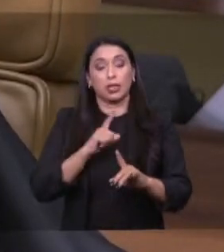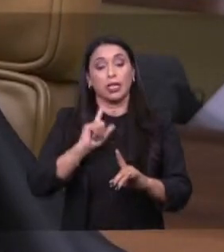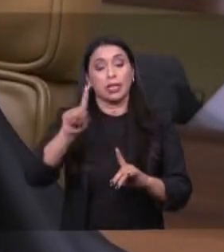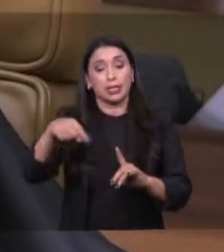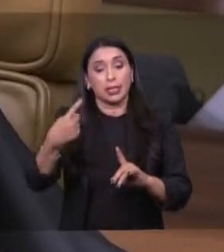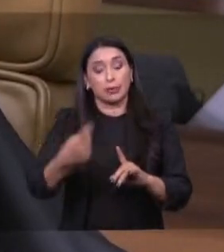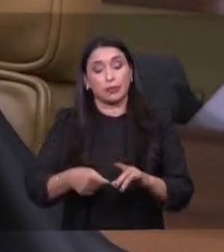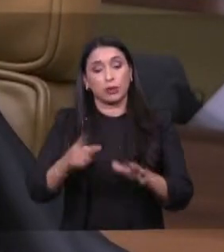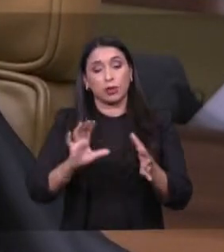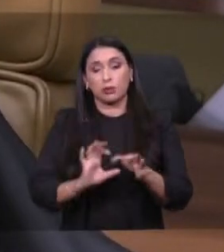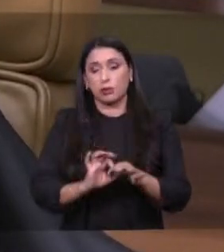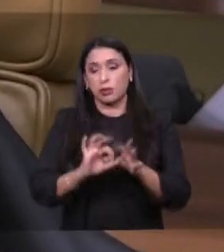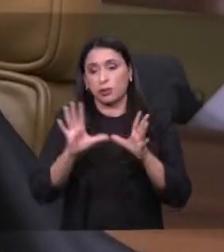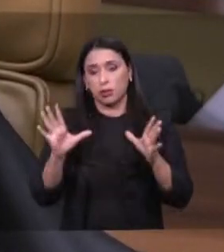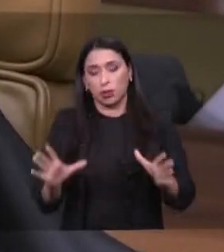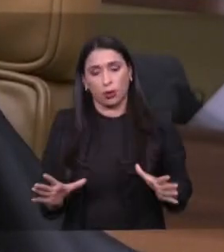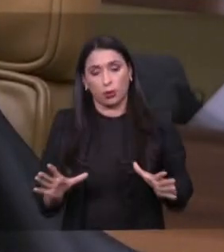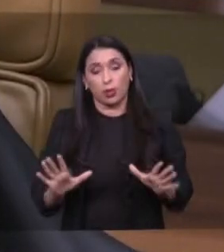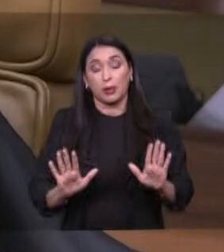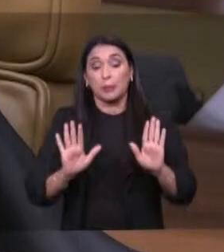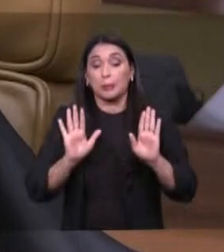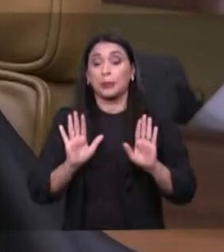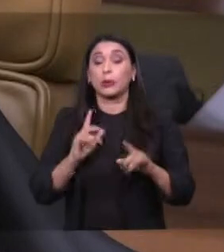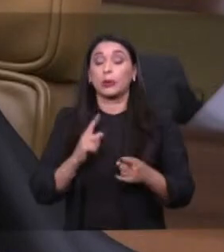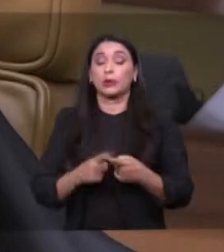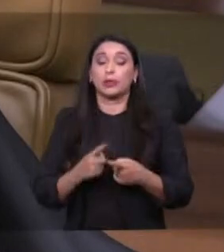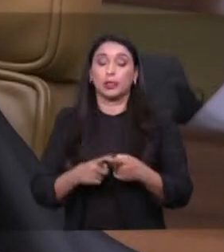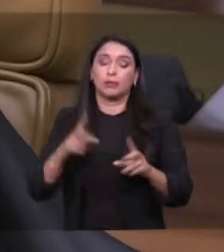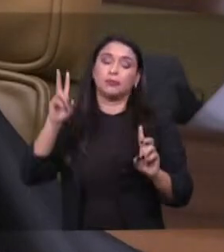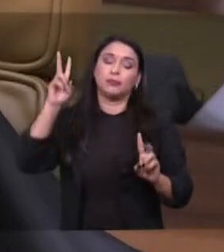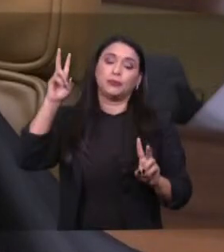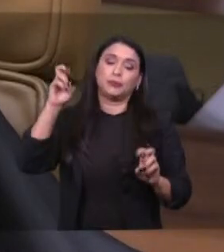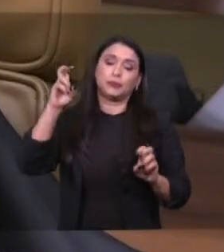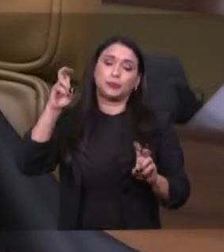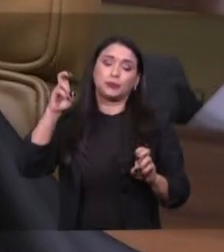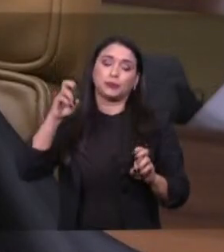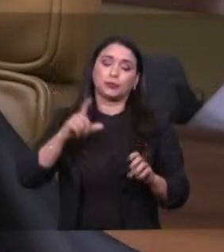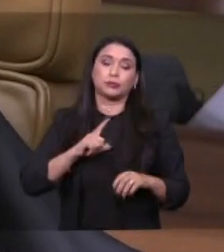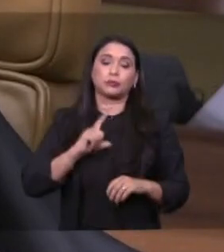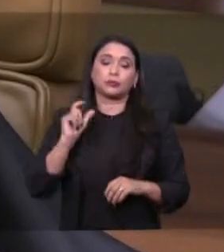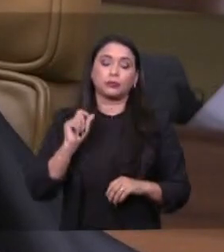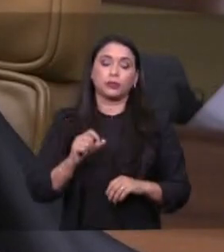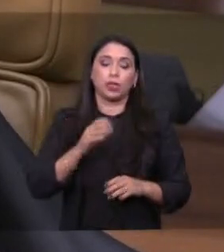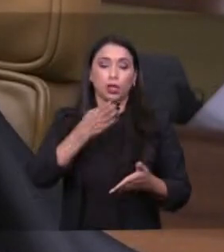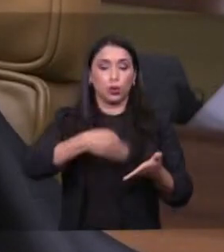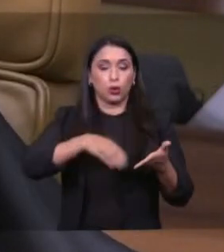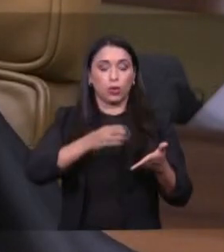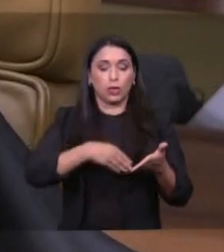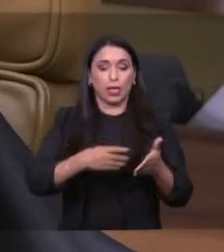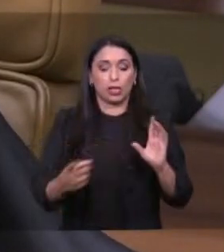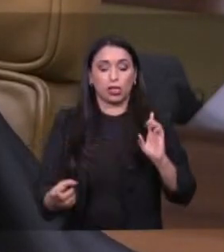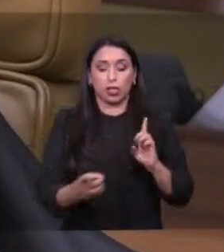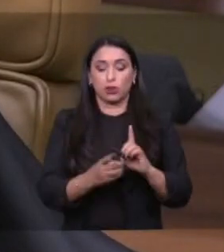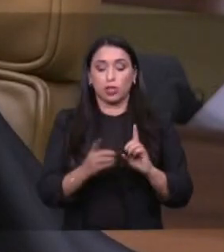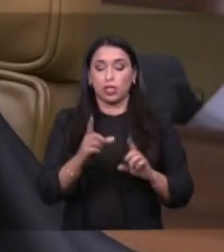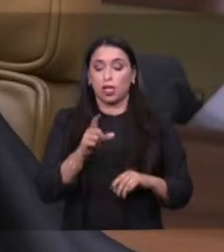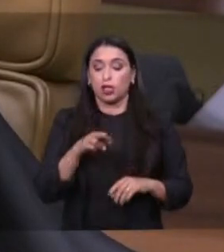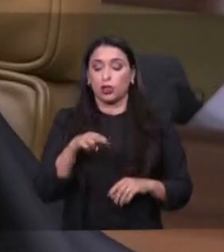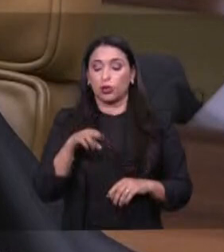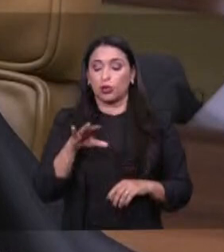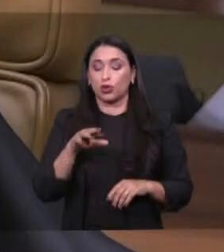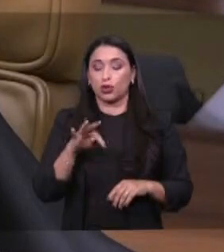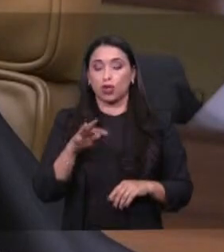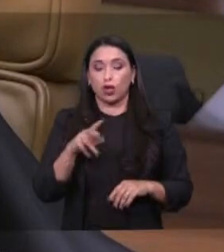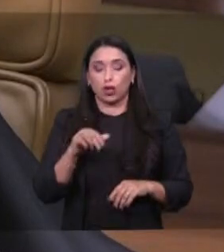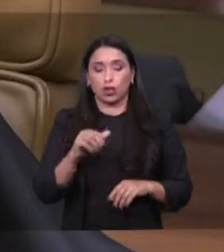soltura do custodiado. Isso porque, abro aspas, a declaração de nulidade da audiência de custódia em razão de não ter